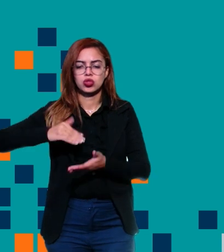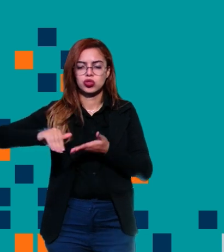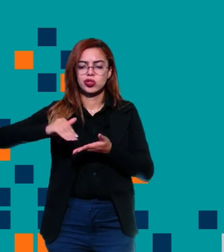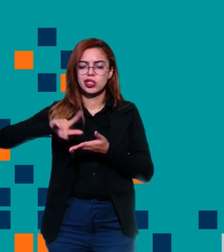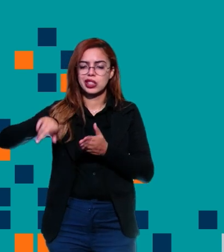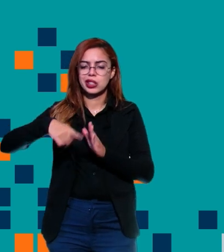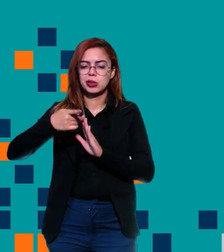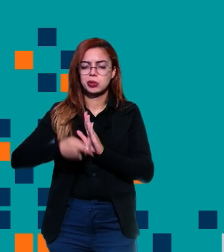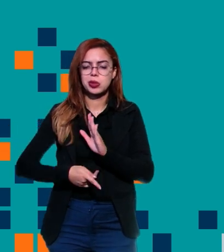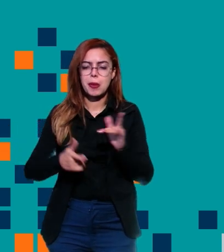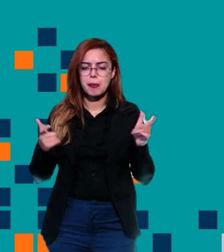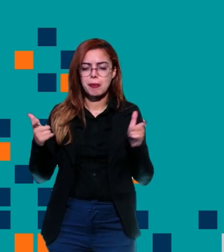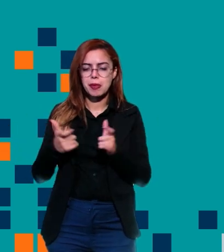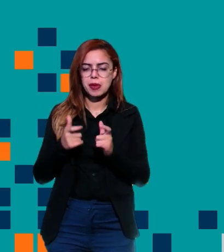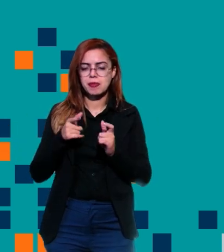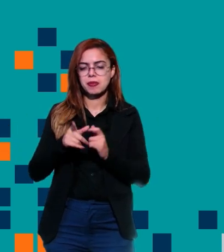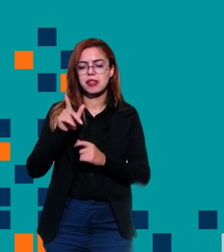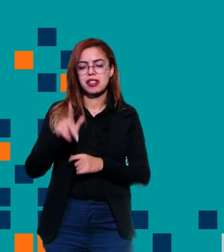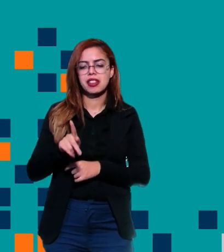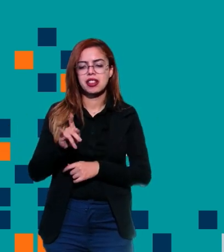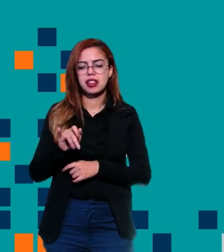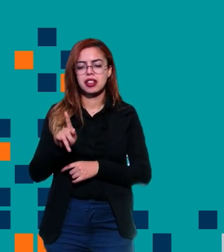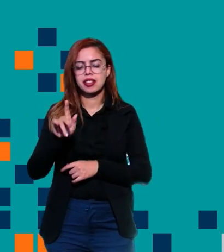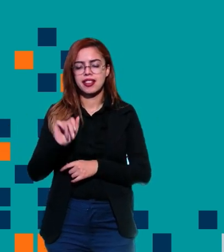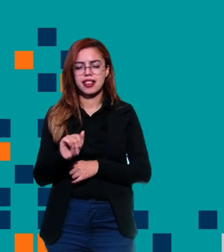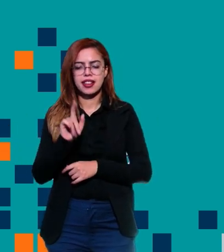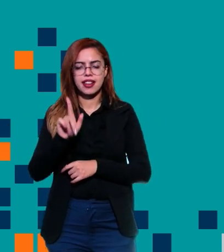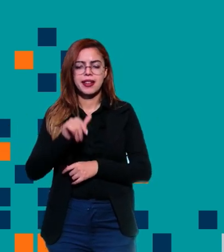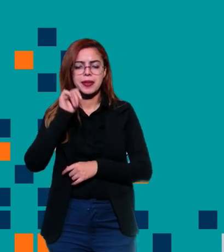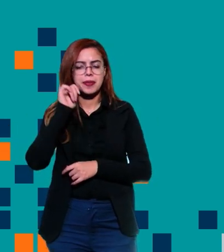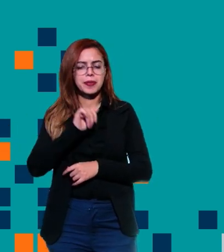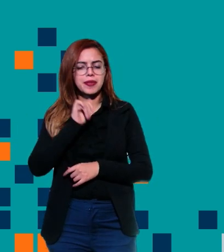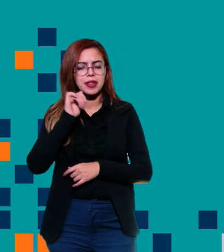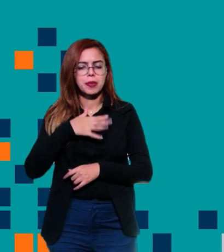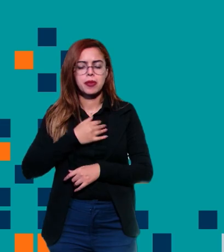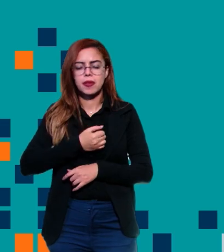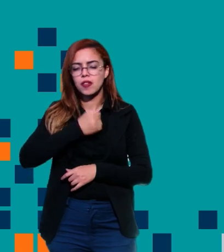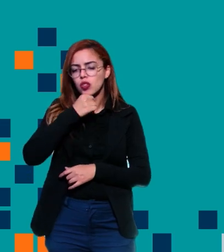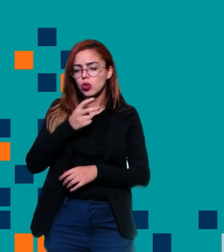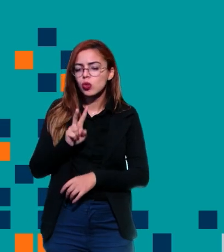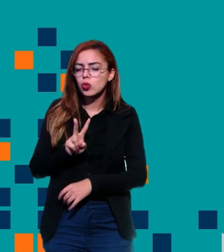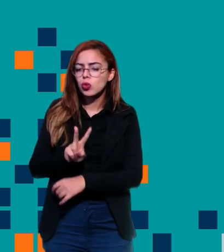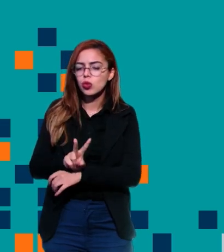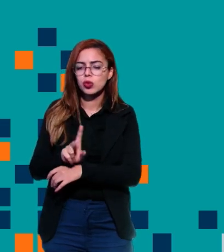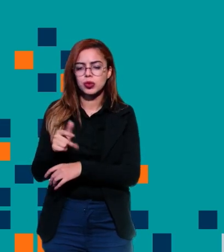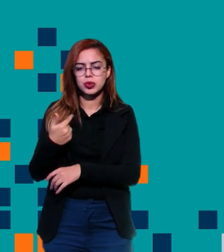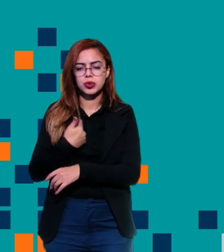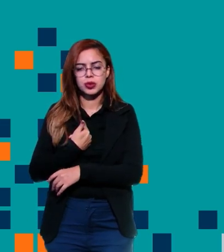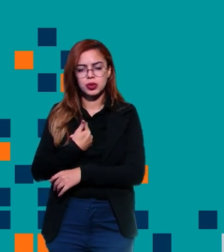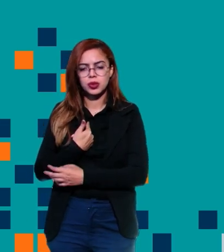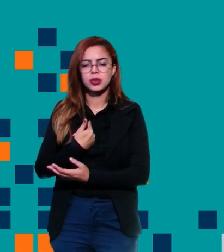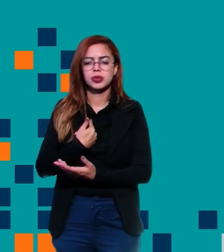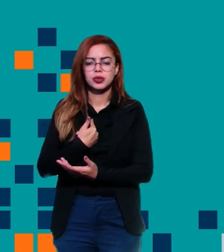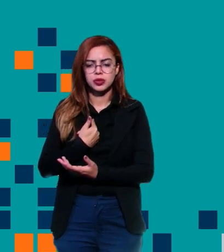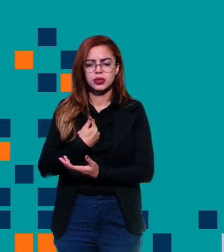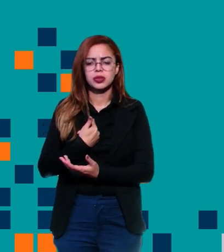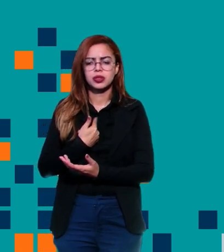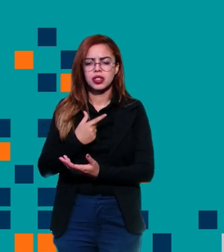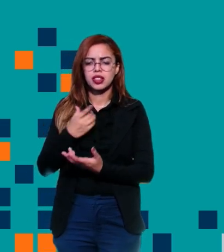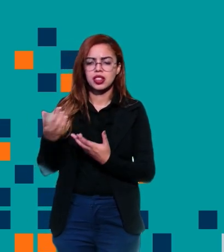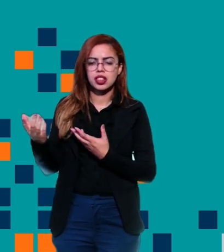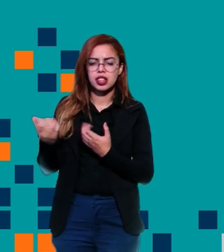projeto Memória, que a Kika, a última mulher do meu avô, toma conta, E a gente